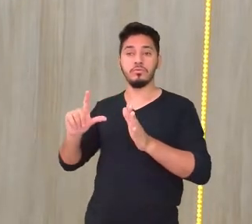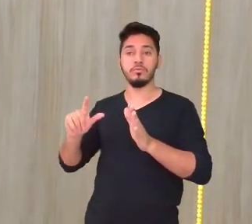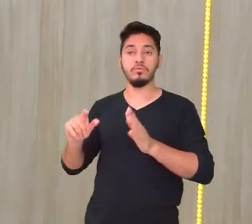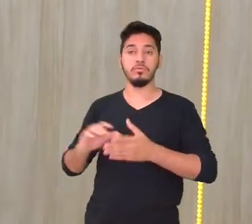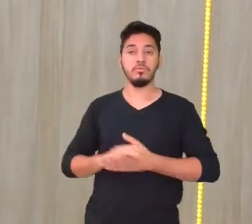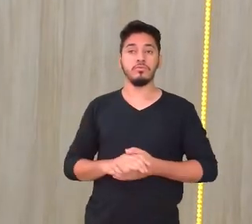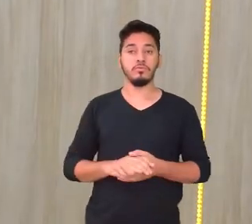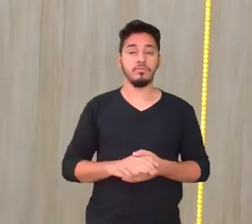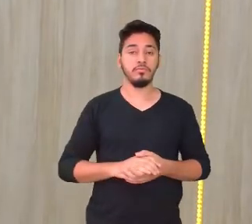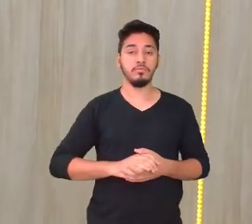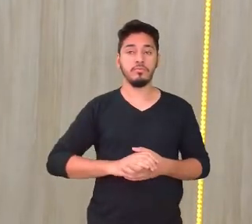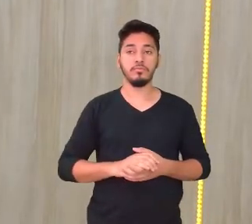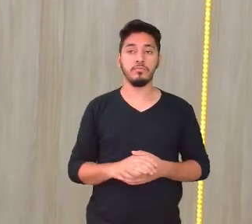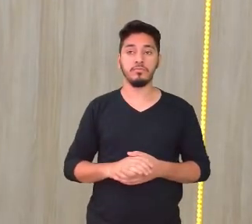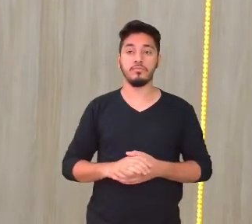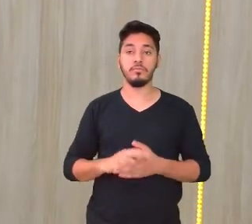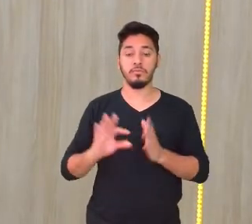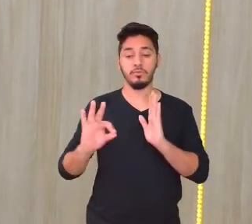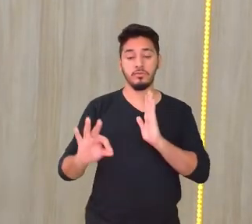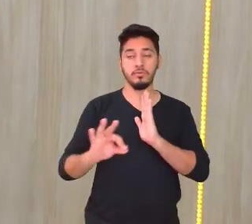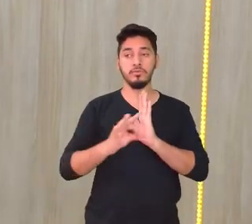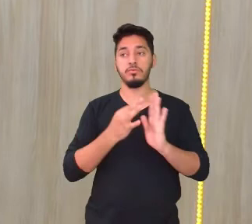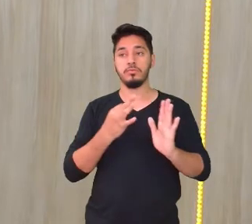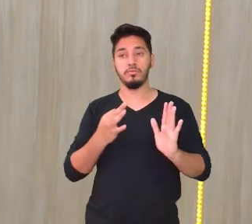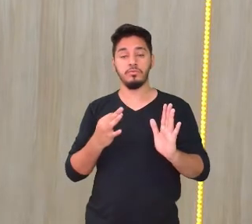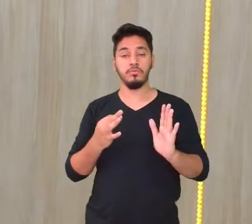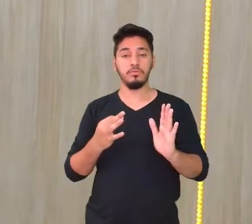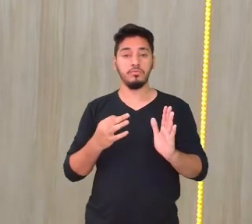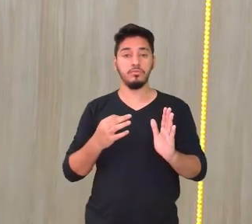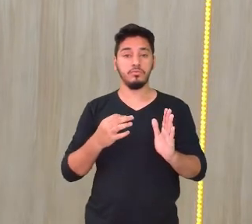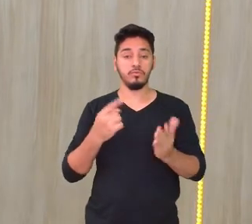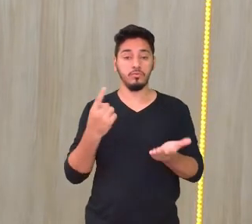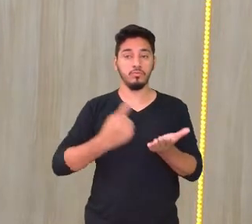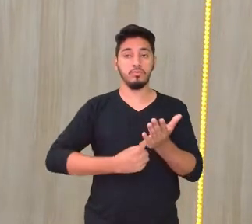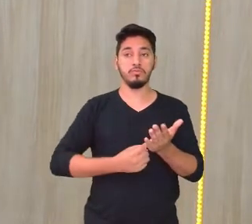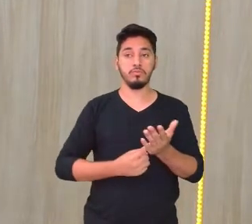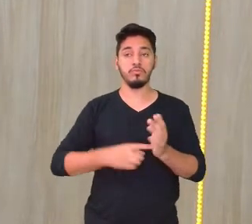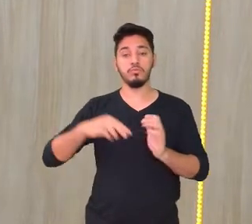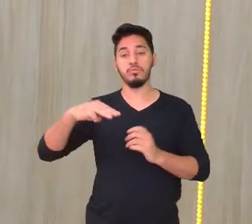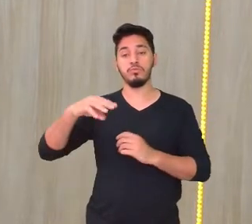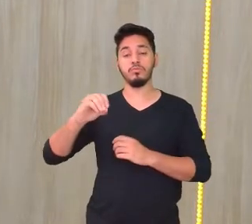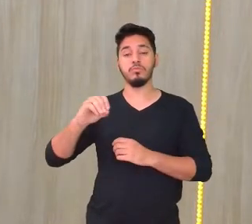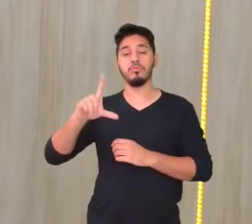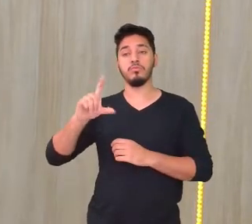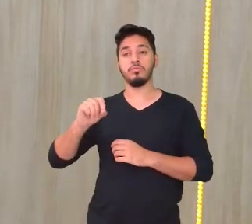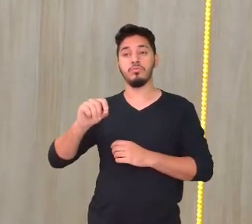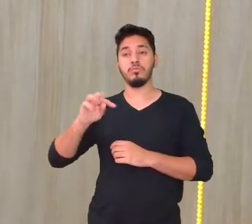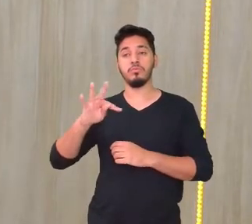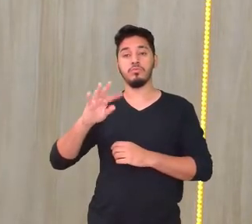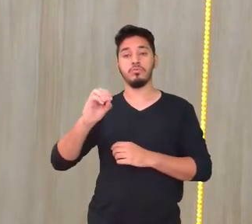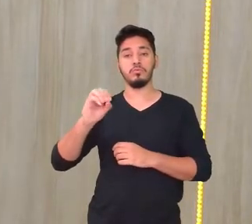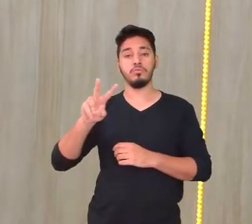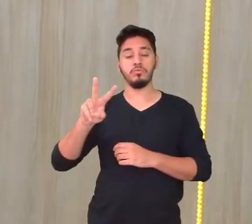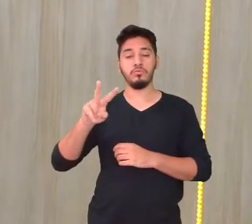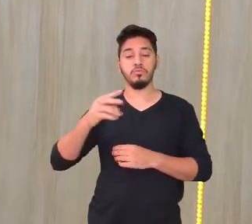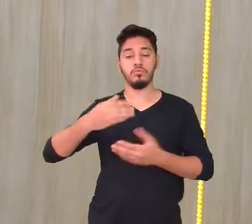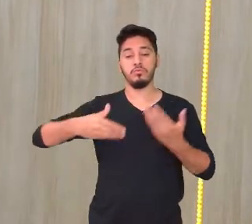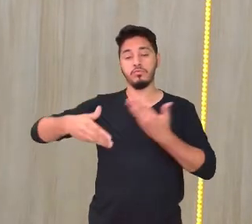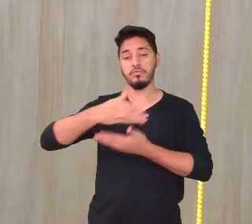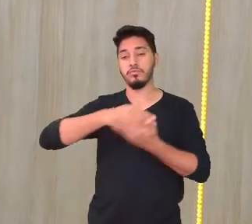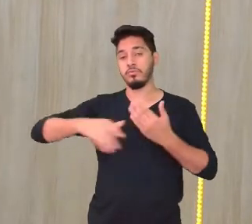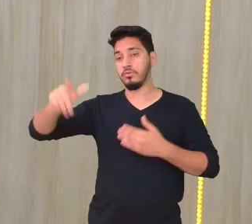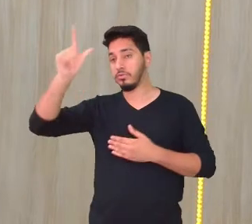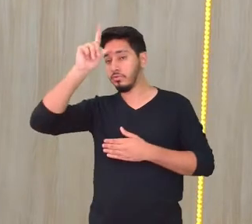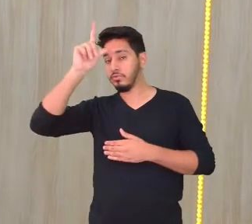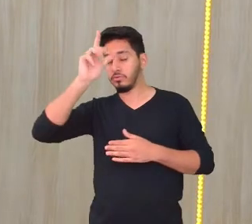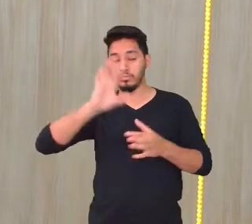guerra a assinatura do pacto, né, Ribbentrop-Molotov aí, envolvendo, né, a Alemanha e a